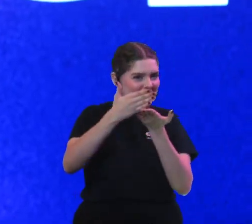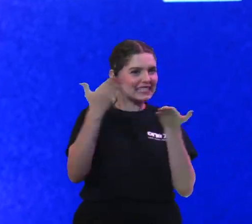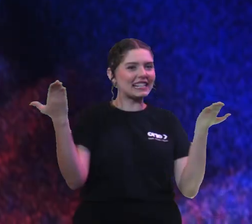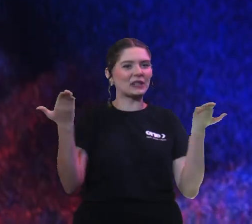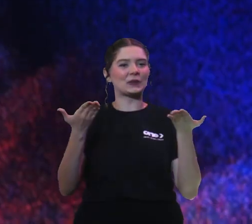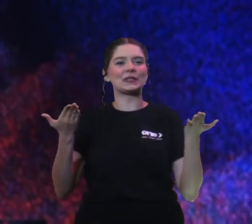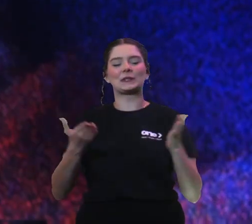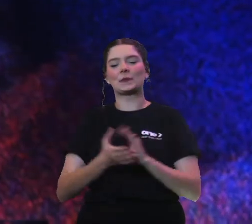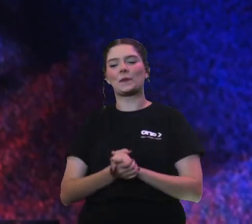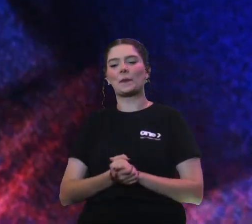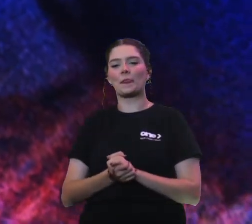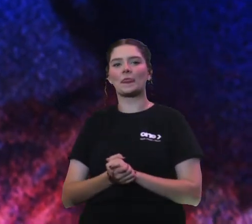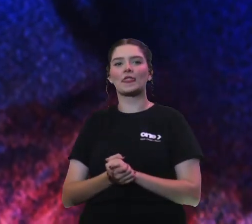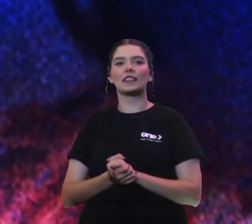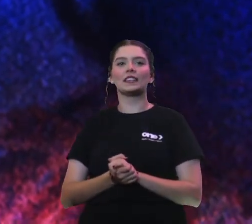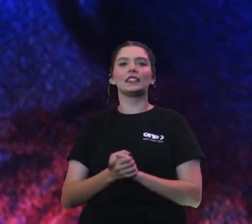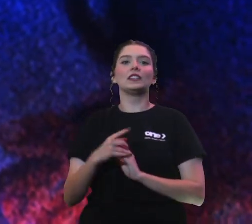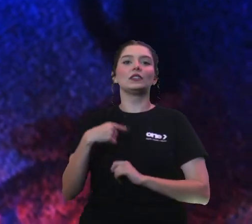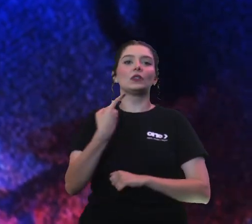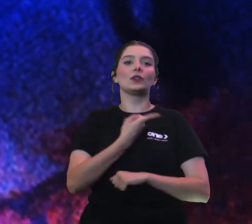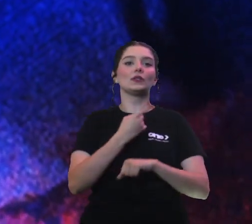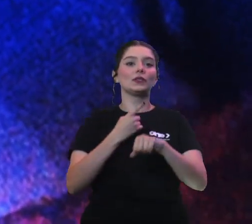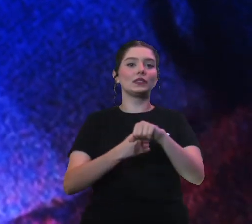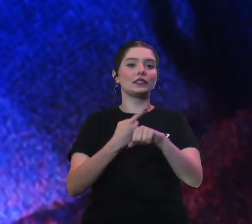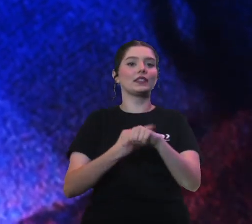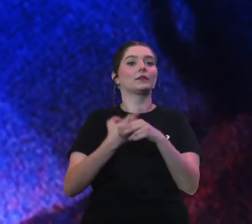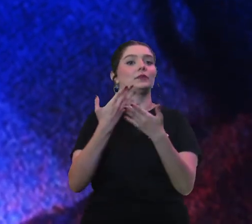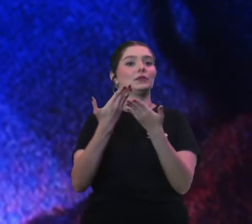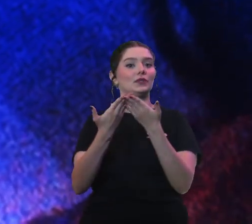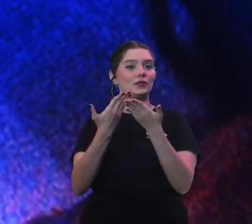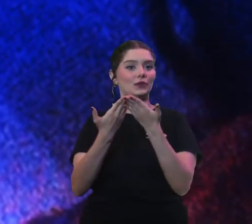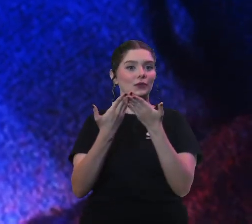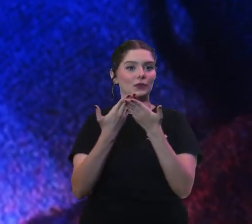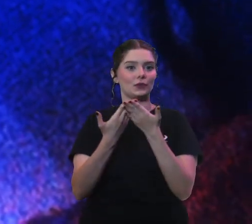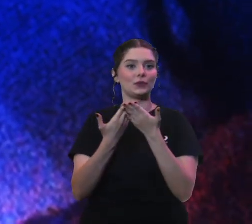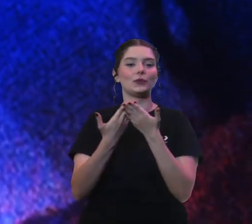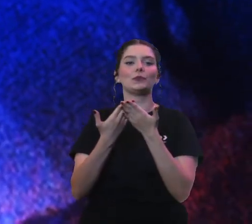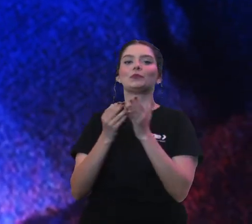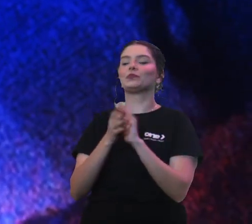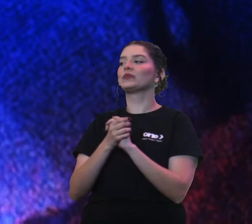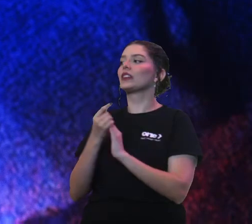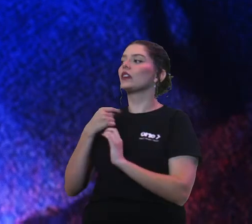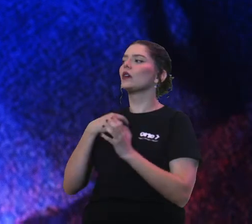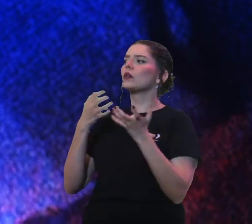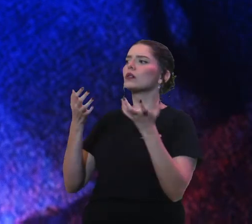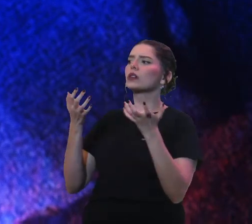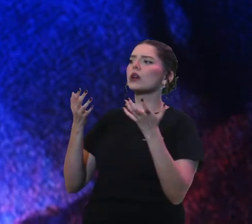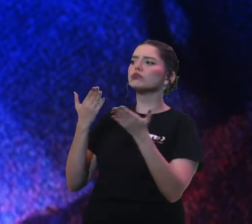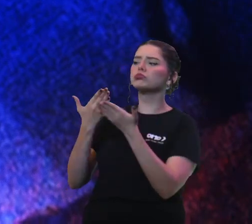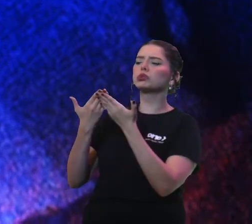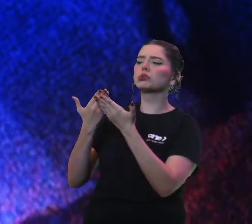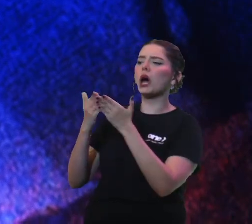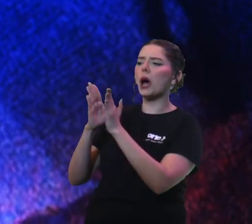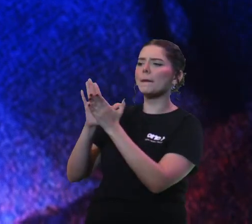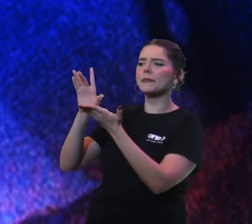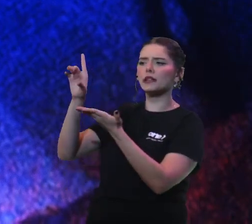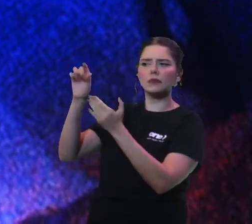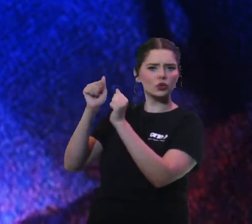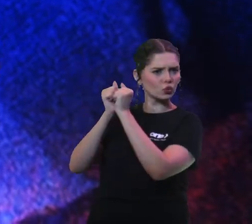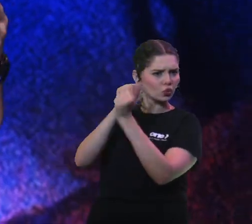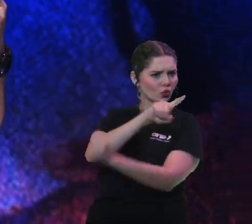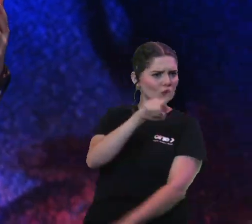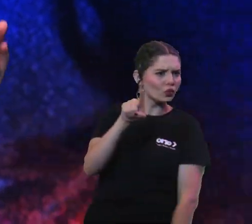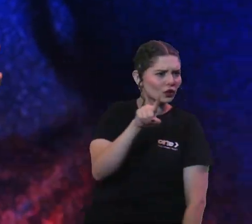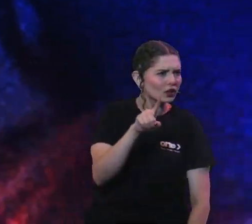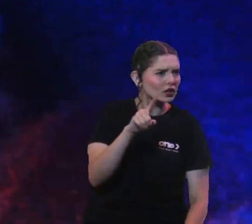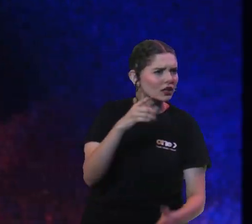está dando sequência na nossa série de mensagens Caminho da Santidade, e hoje eu quero olhar para a palavra de Deus junto com você e estudar